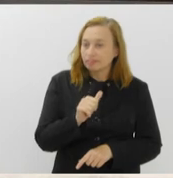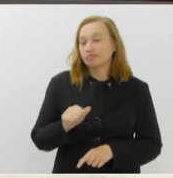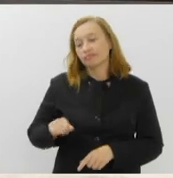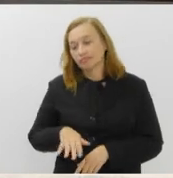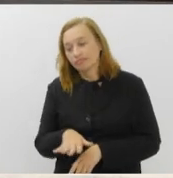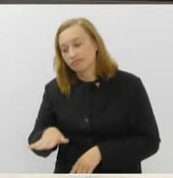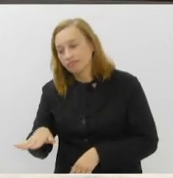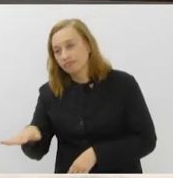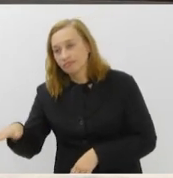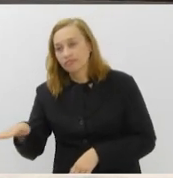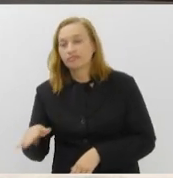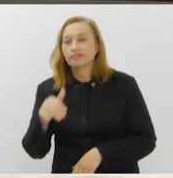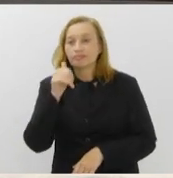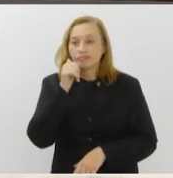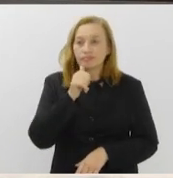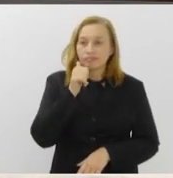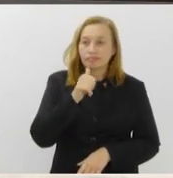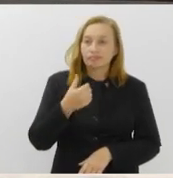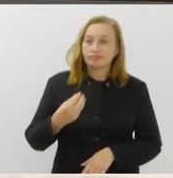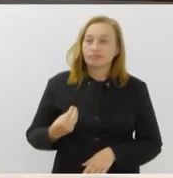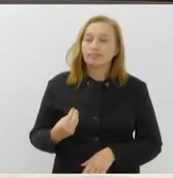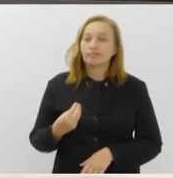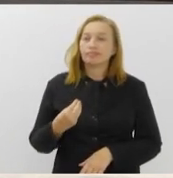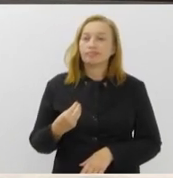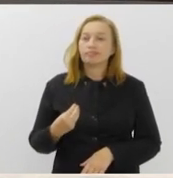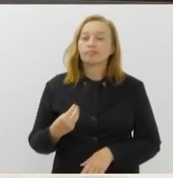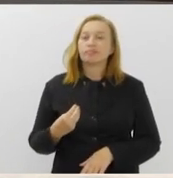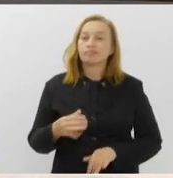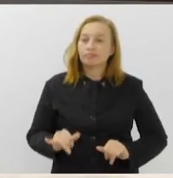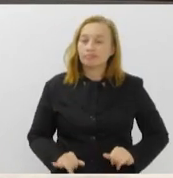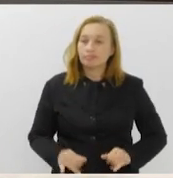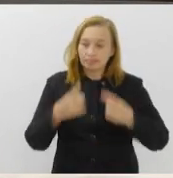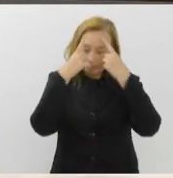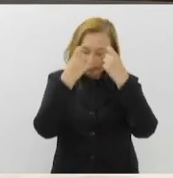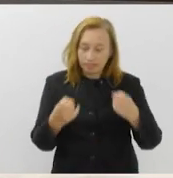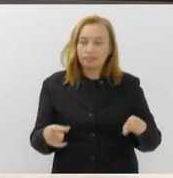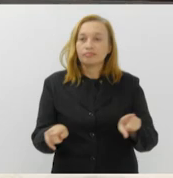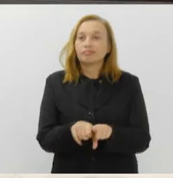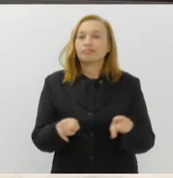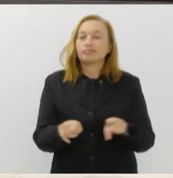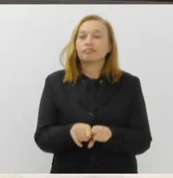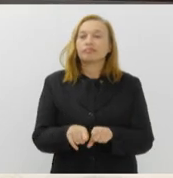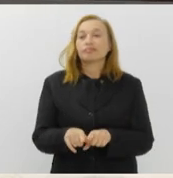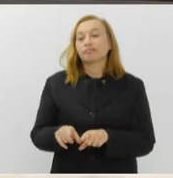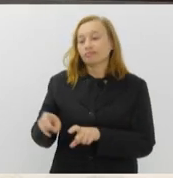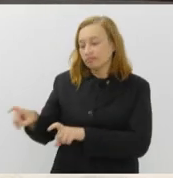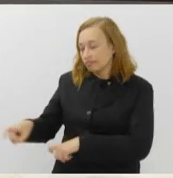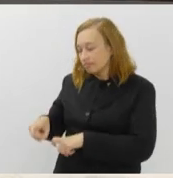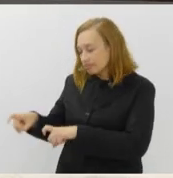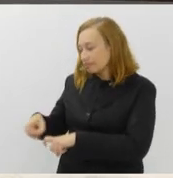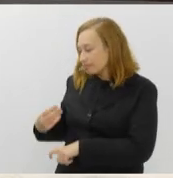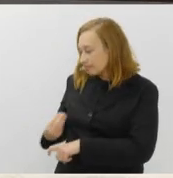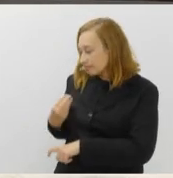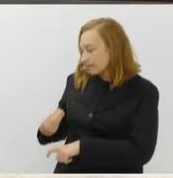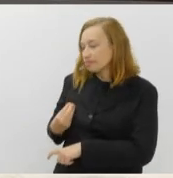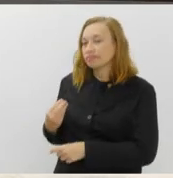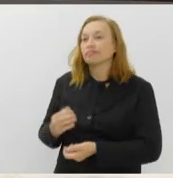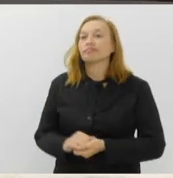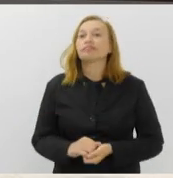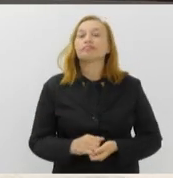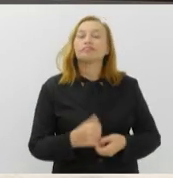periferia, as mulheres que convivem com todas essas violências, também as nossas do campo, tem